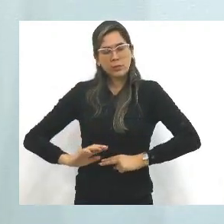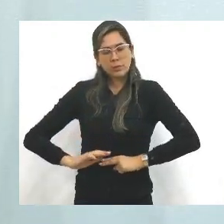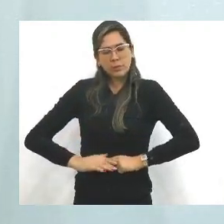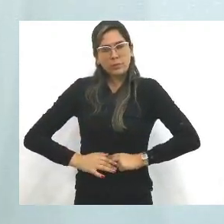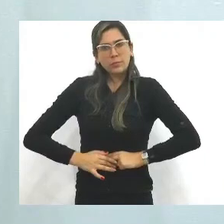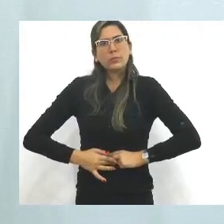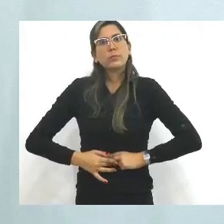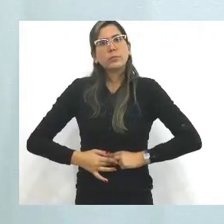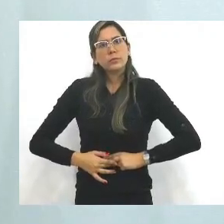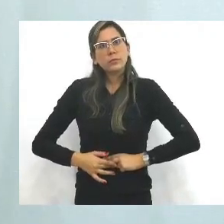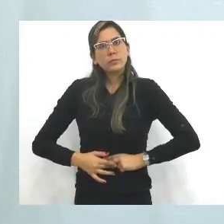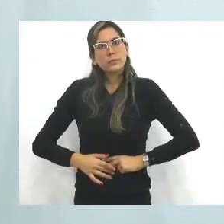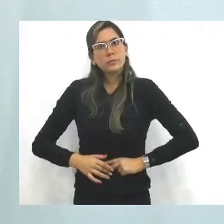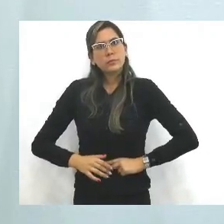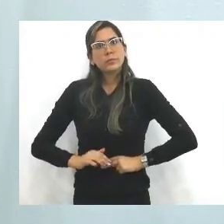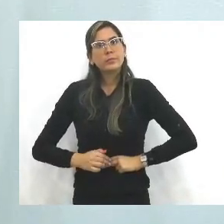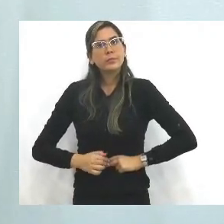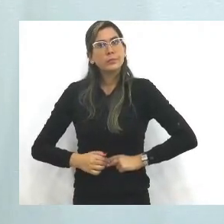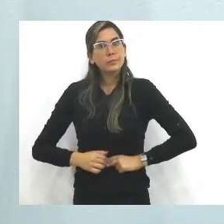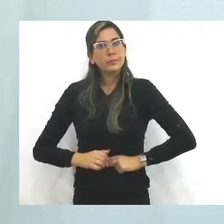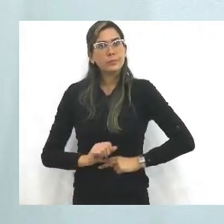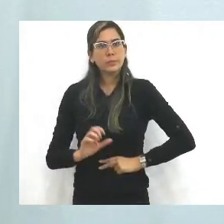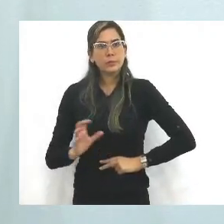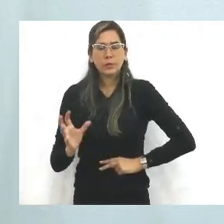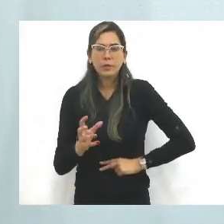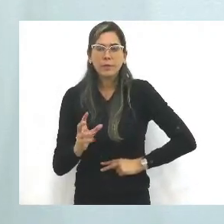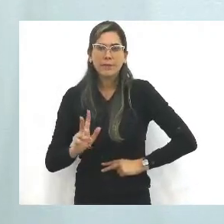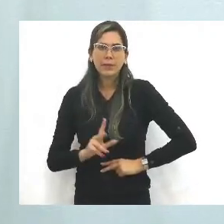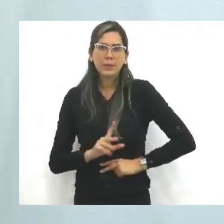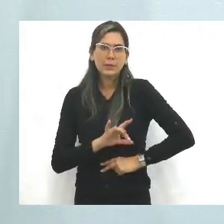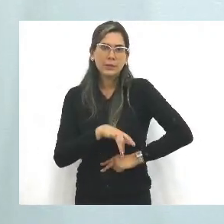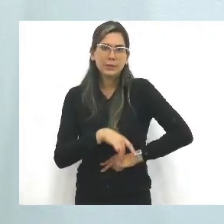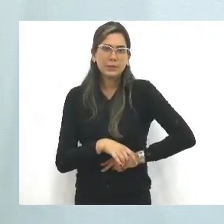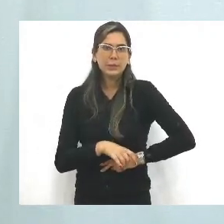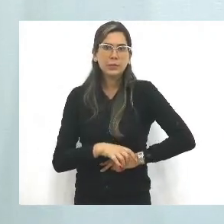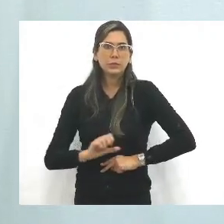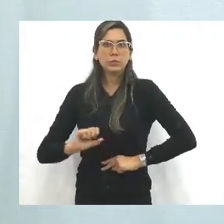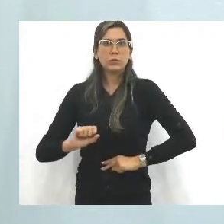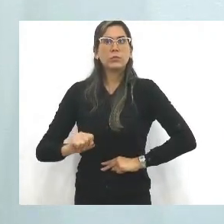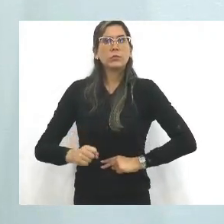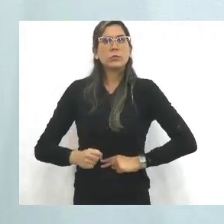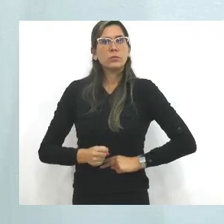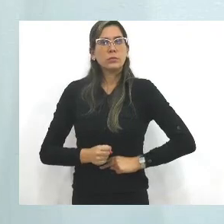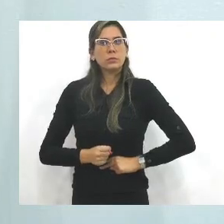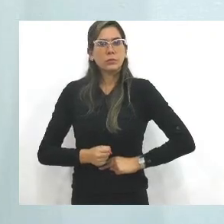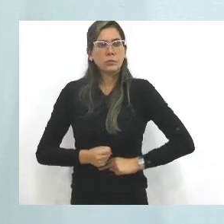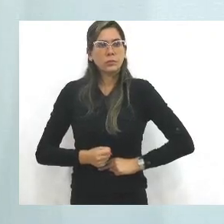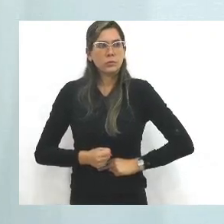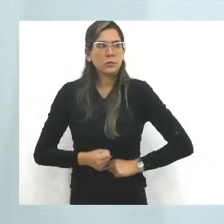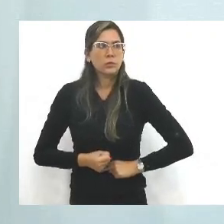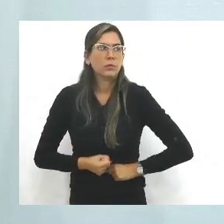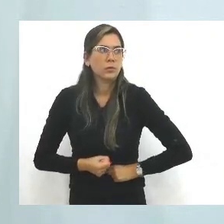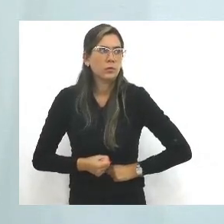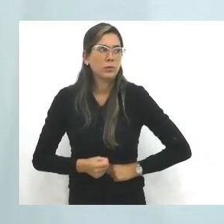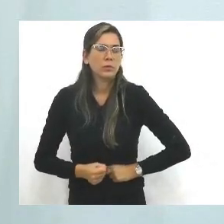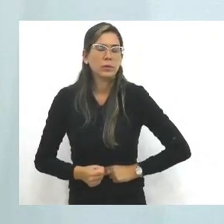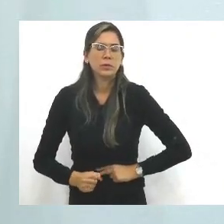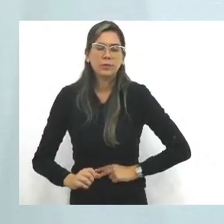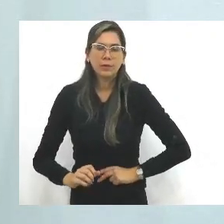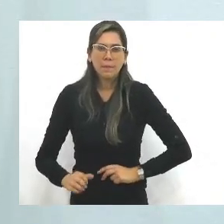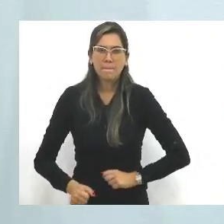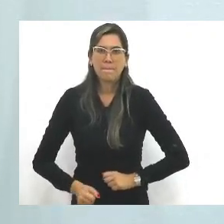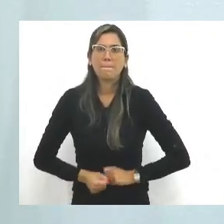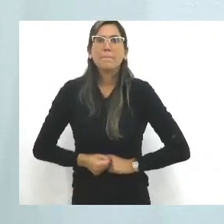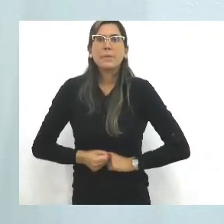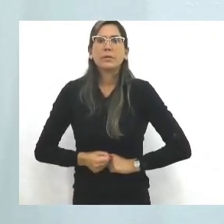acima do umbigo, vai segurar o assento, então você vai usar a gravidade, você vai se soltar na cadeira e vai puxar a cadeira contra